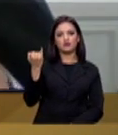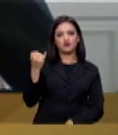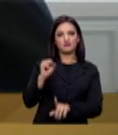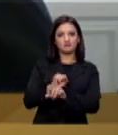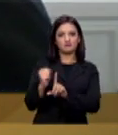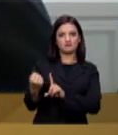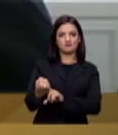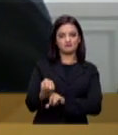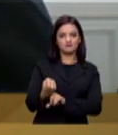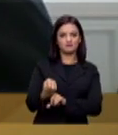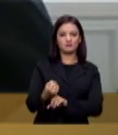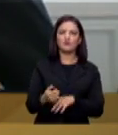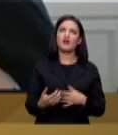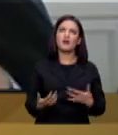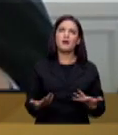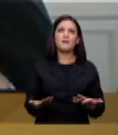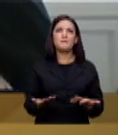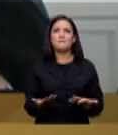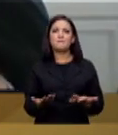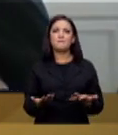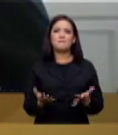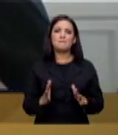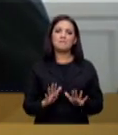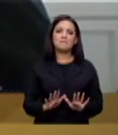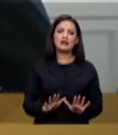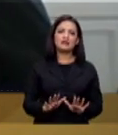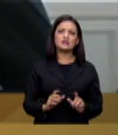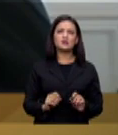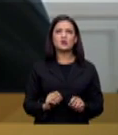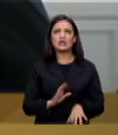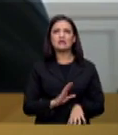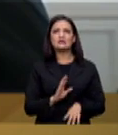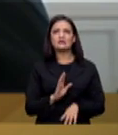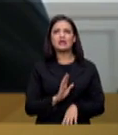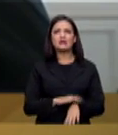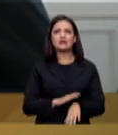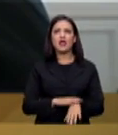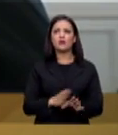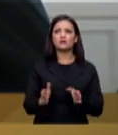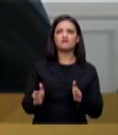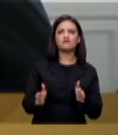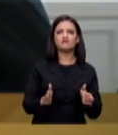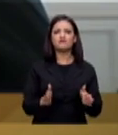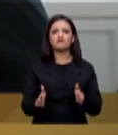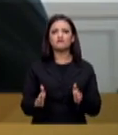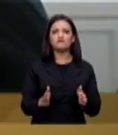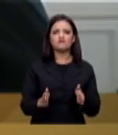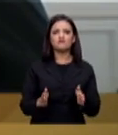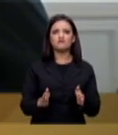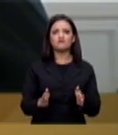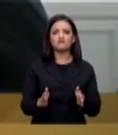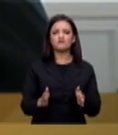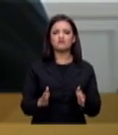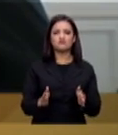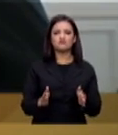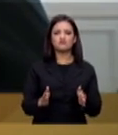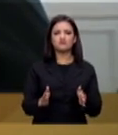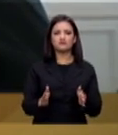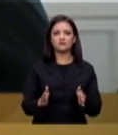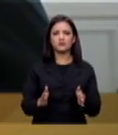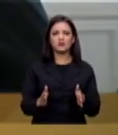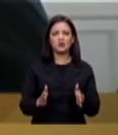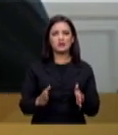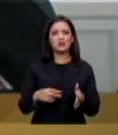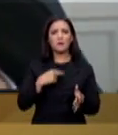Ah, mas aqui essa temporalidade não existe porque o cargo deveria